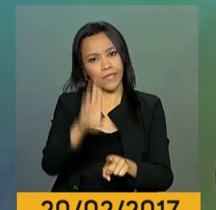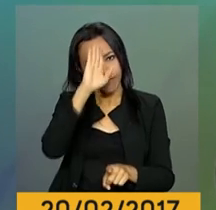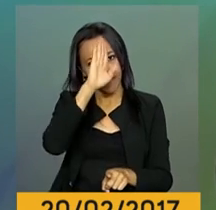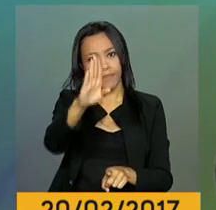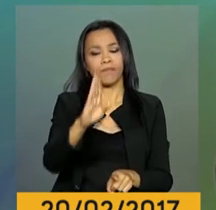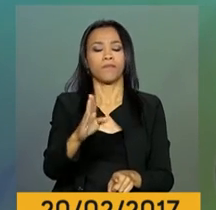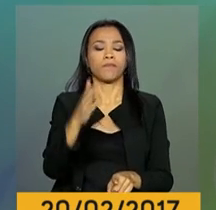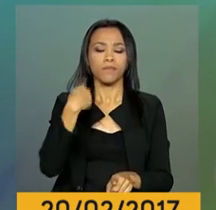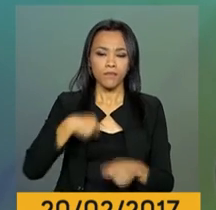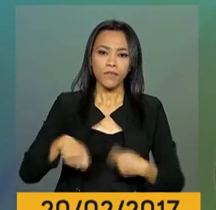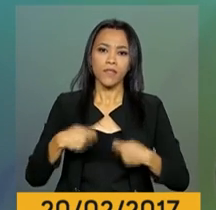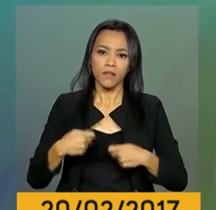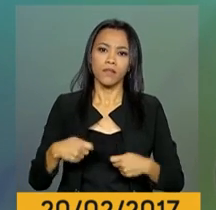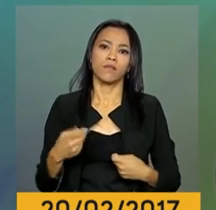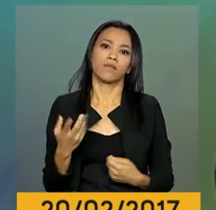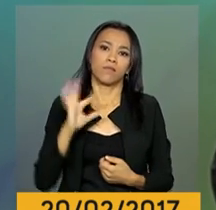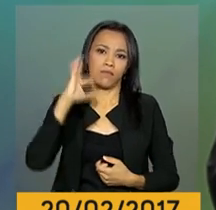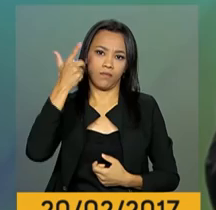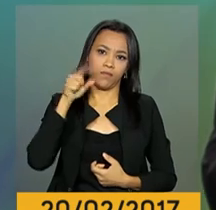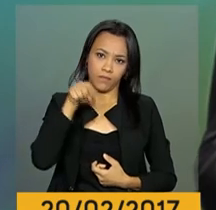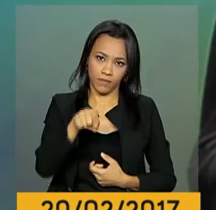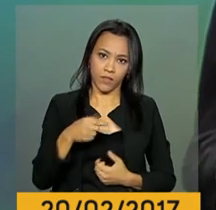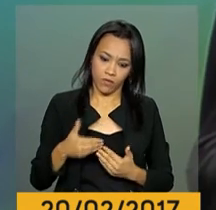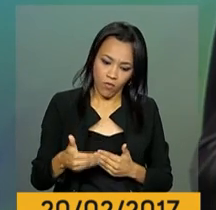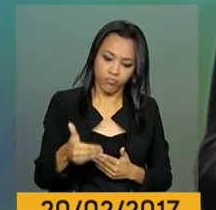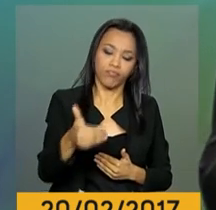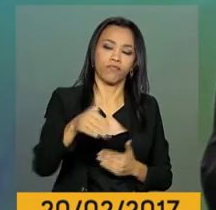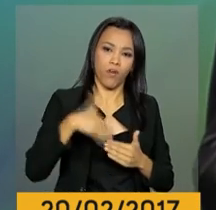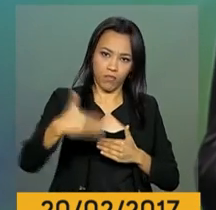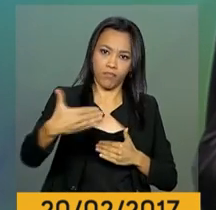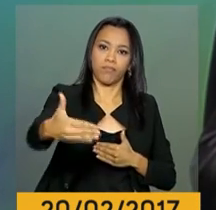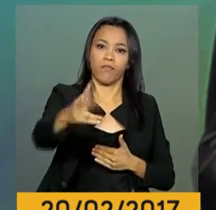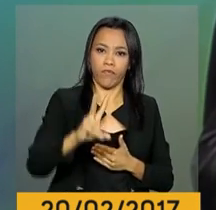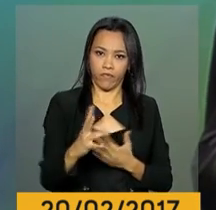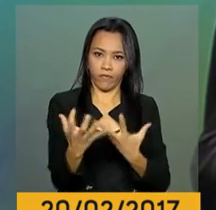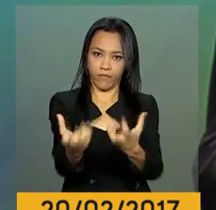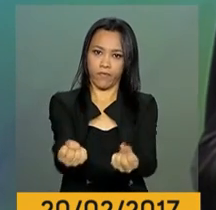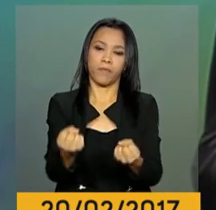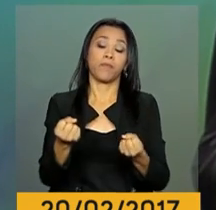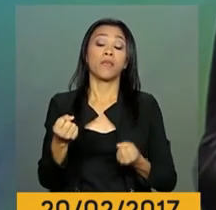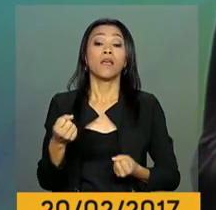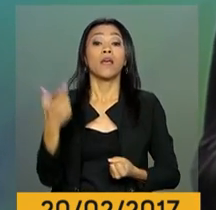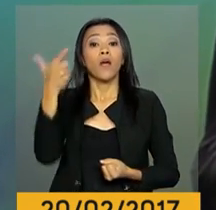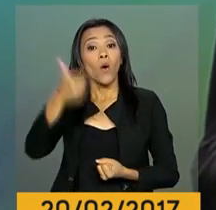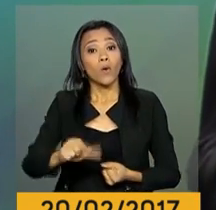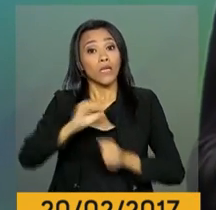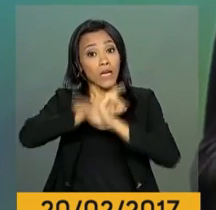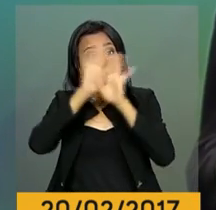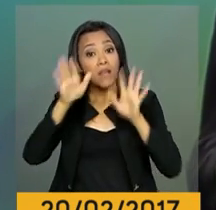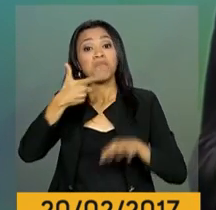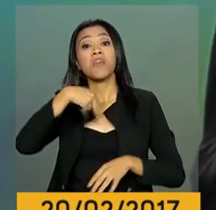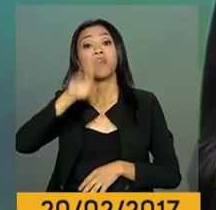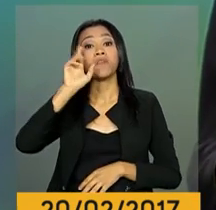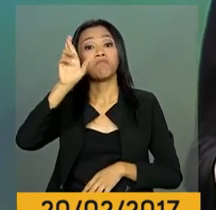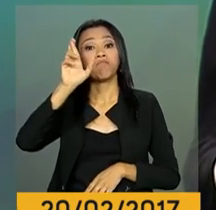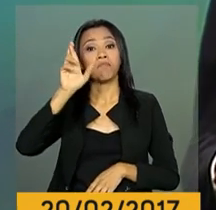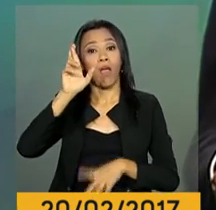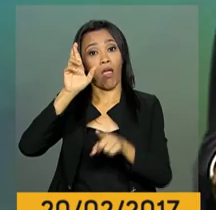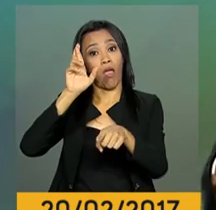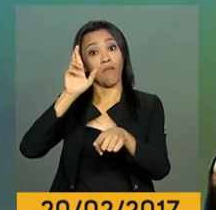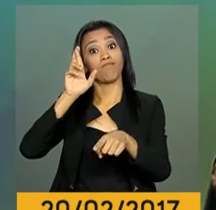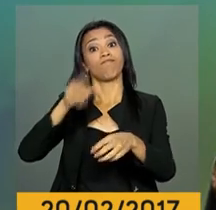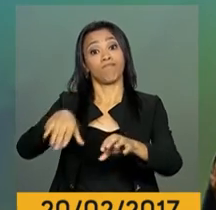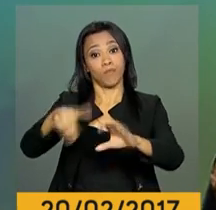caminhar para isso. Eu deixo desde logo claro que esta tarefa é do Congresso Nacional, a quem